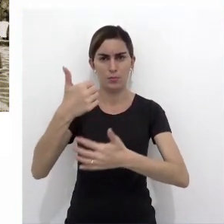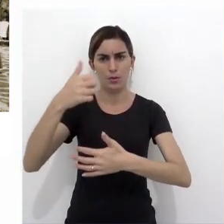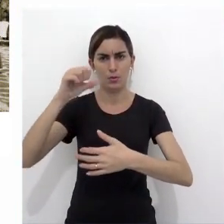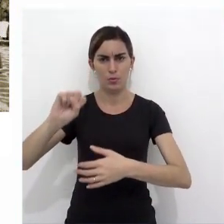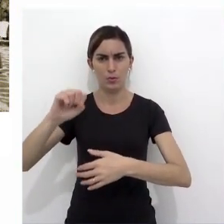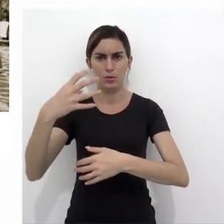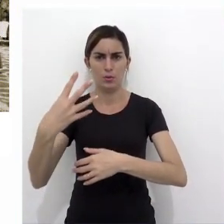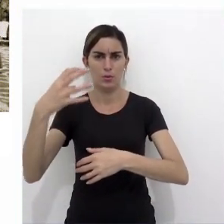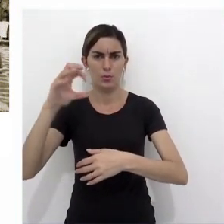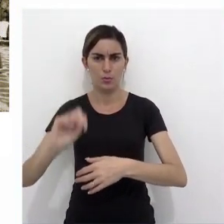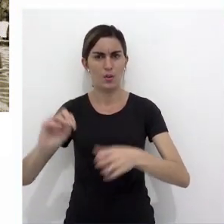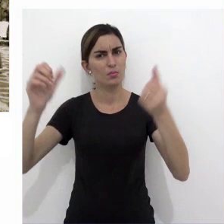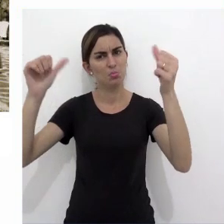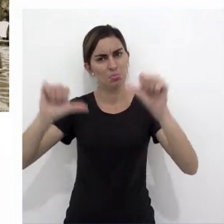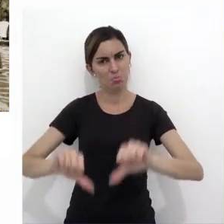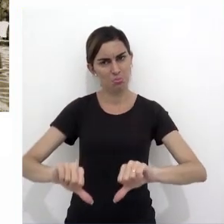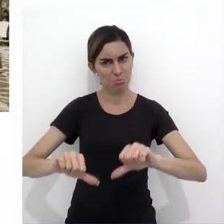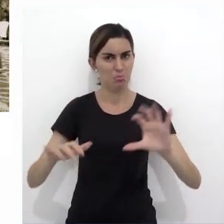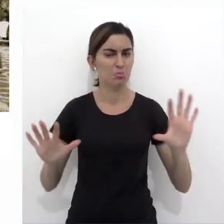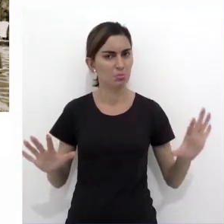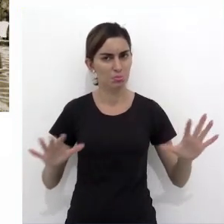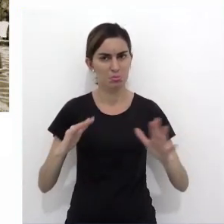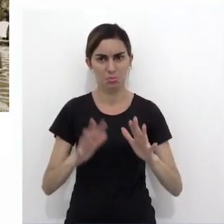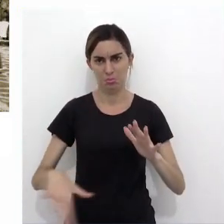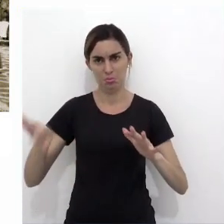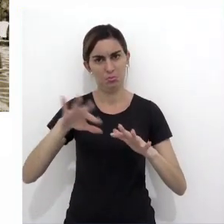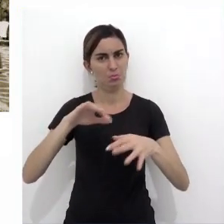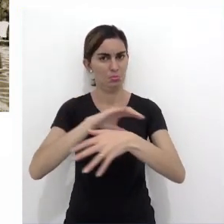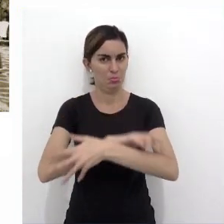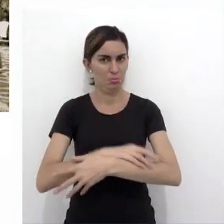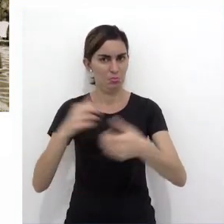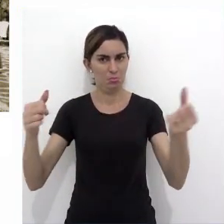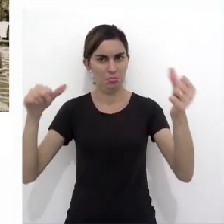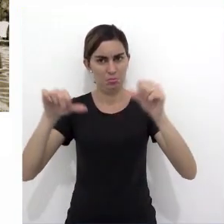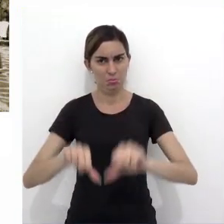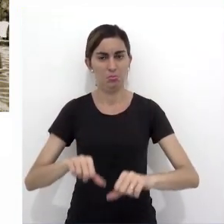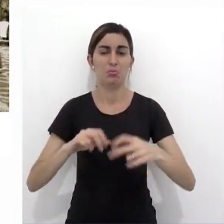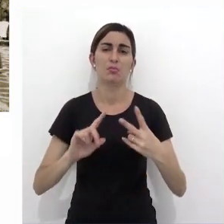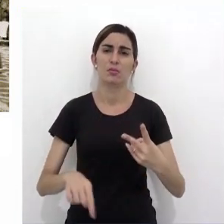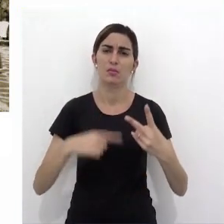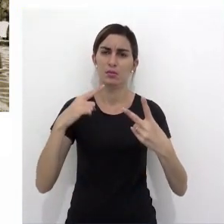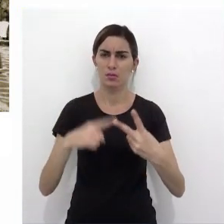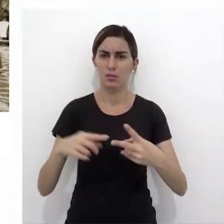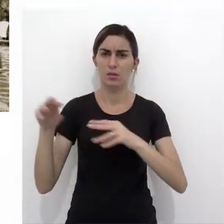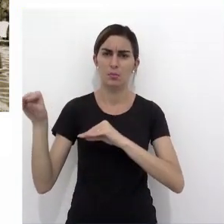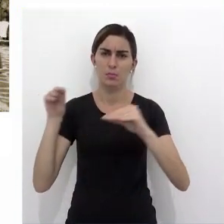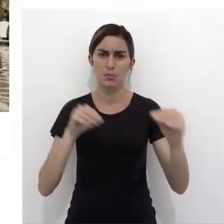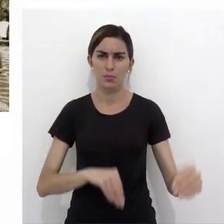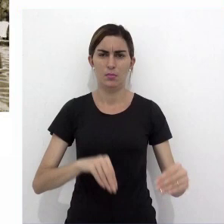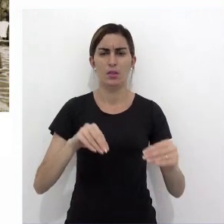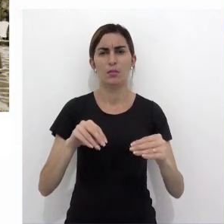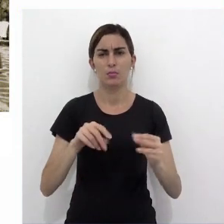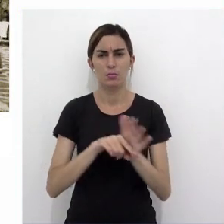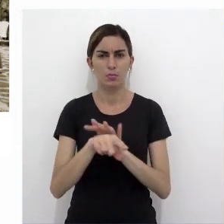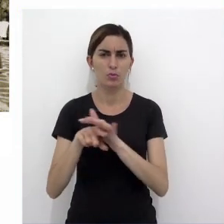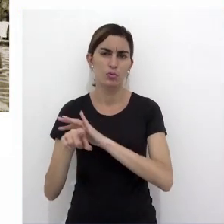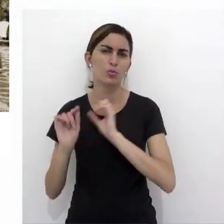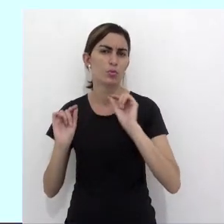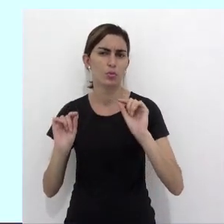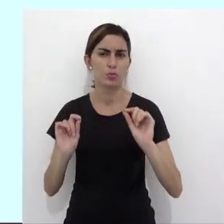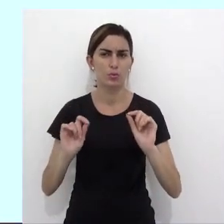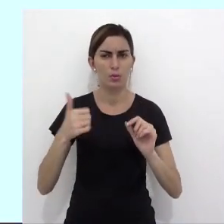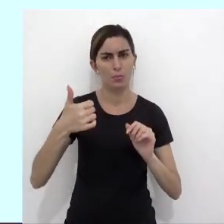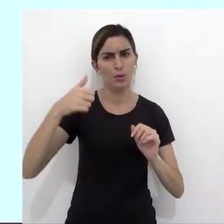que fracassou, não é? Essa imigração de parceria, e a imigração subvencionada, em